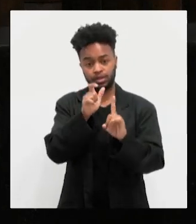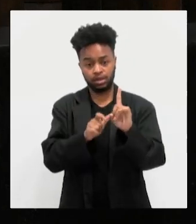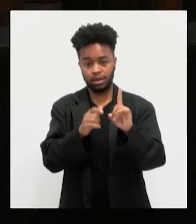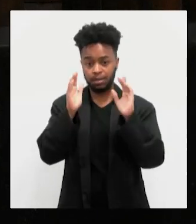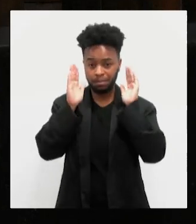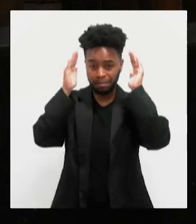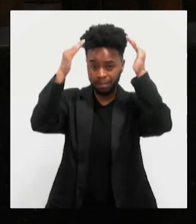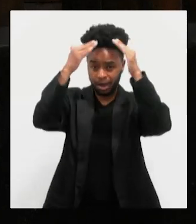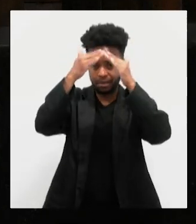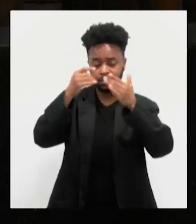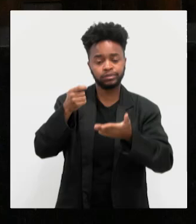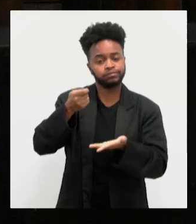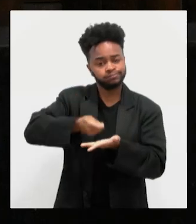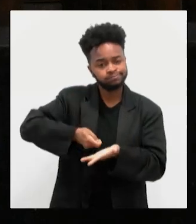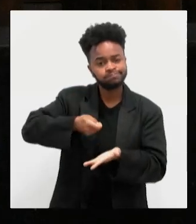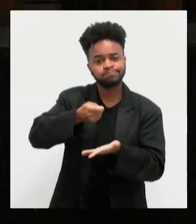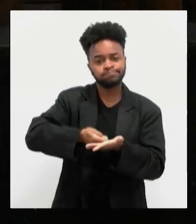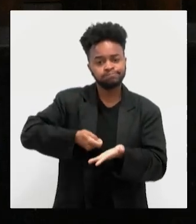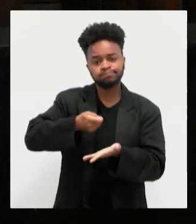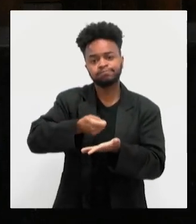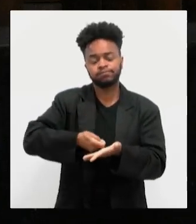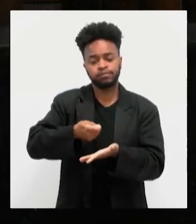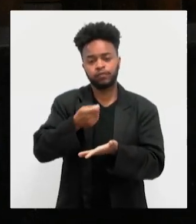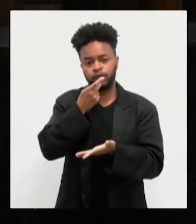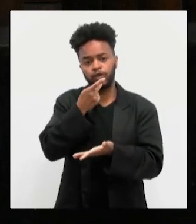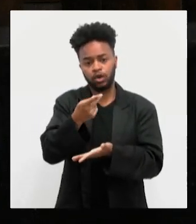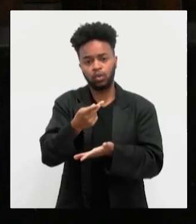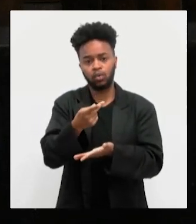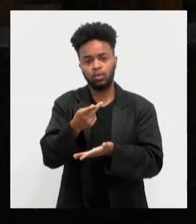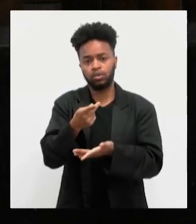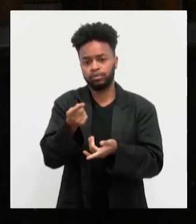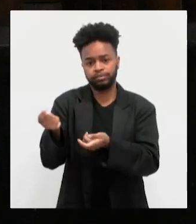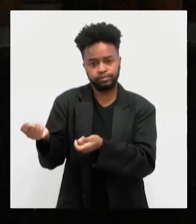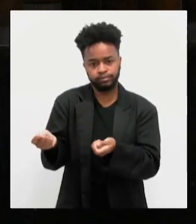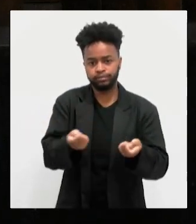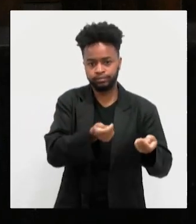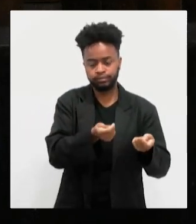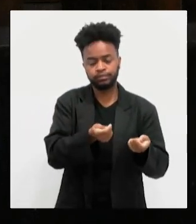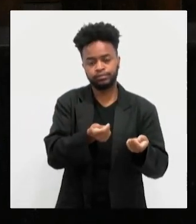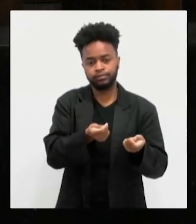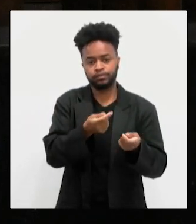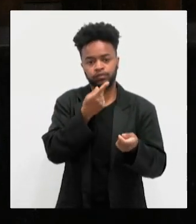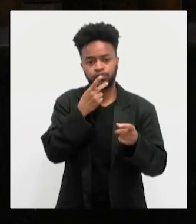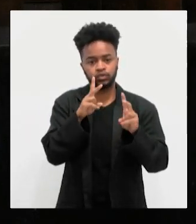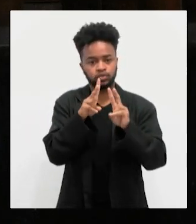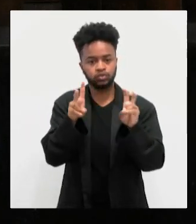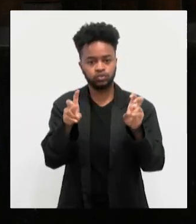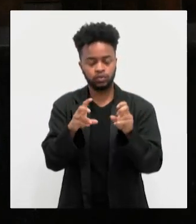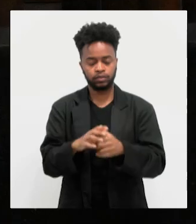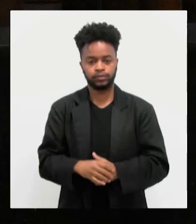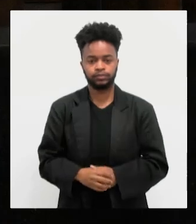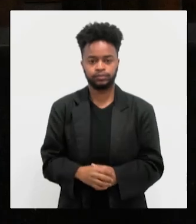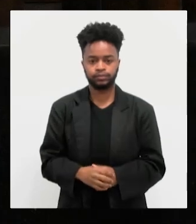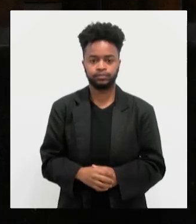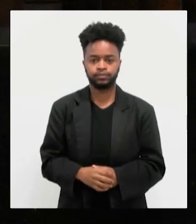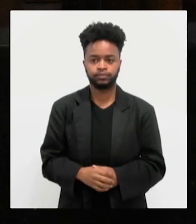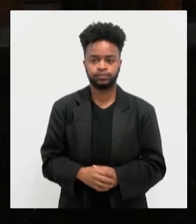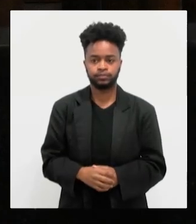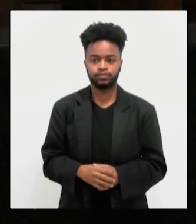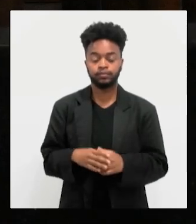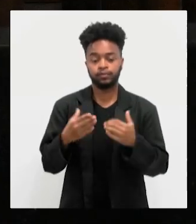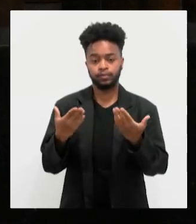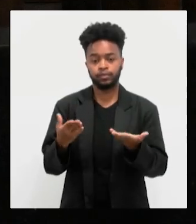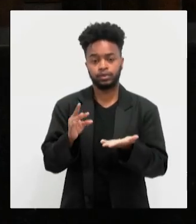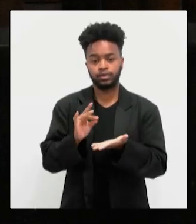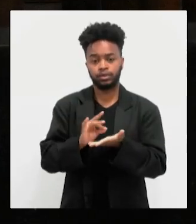foi incisivo ao longo do seu papado nesse sentido. E esse é o